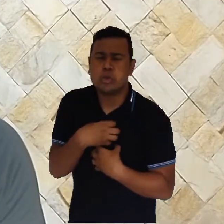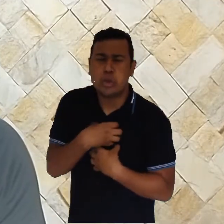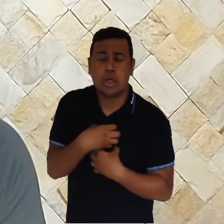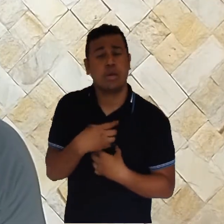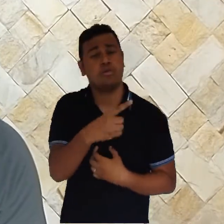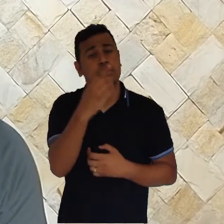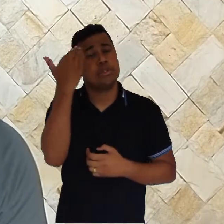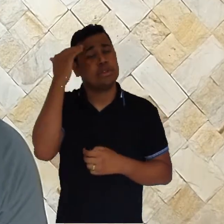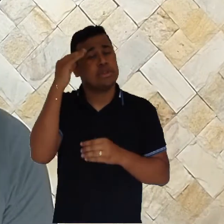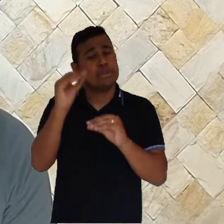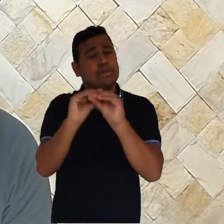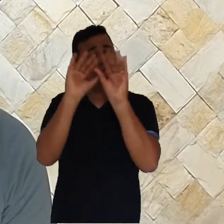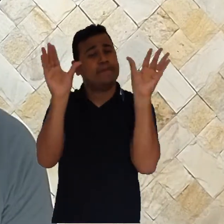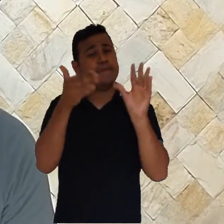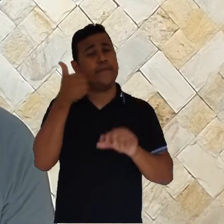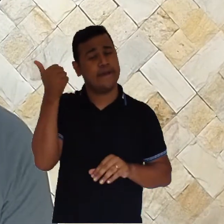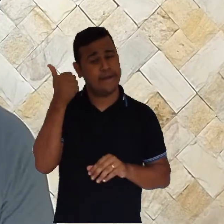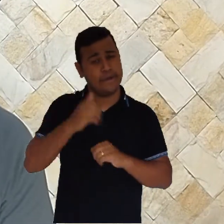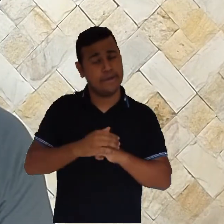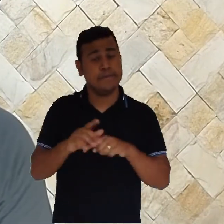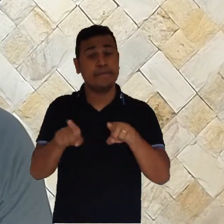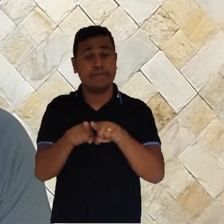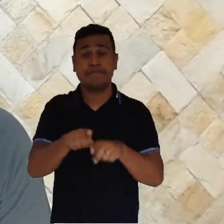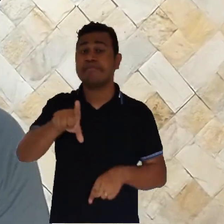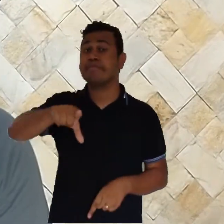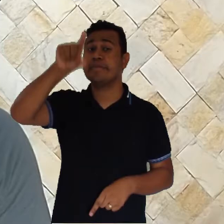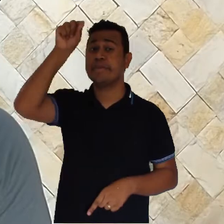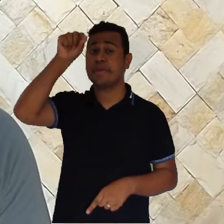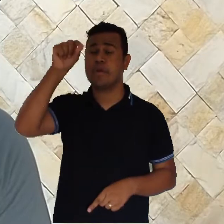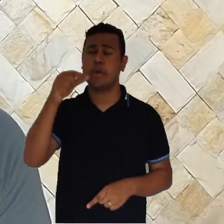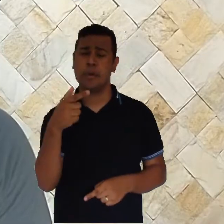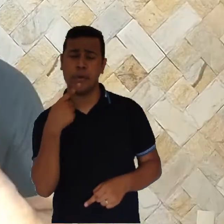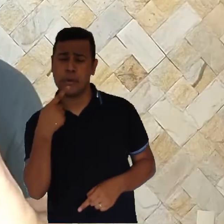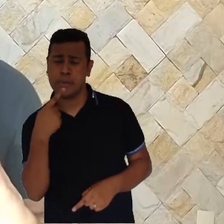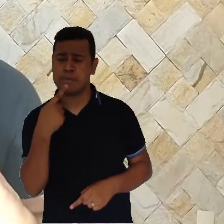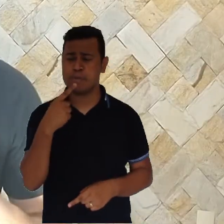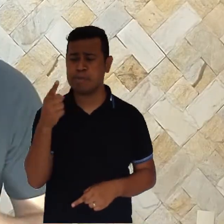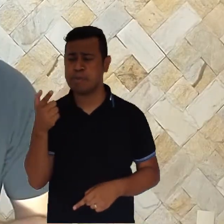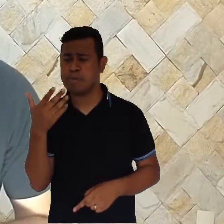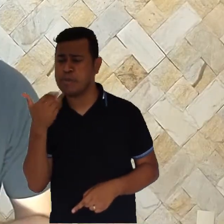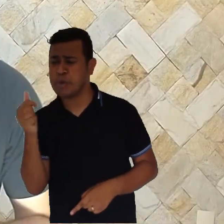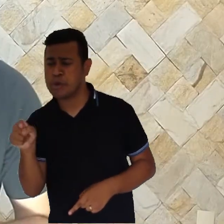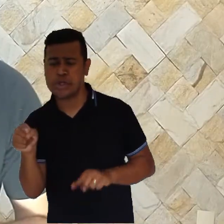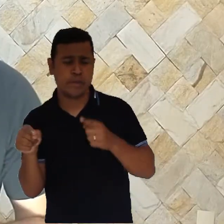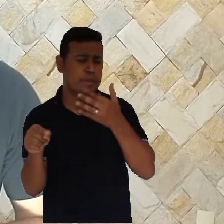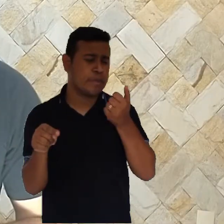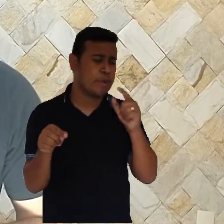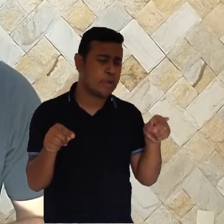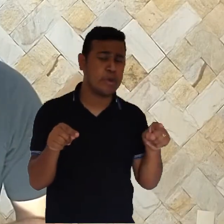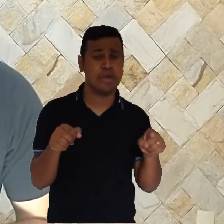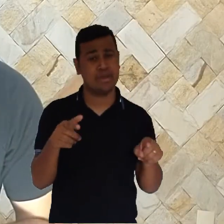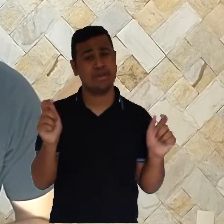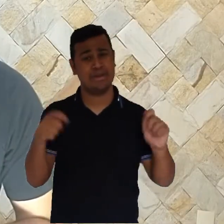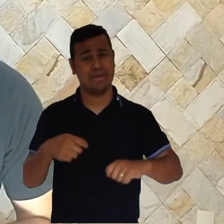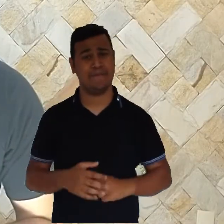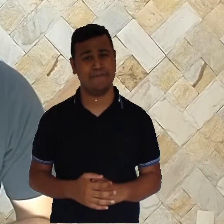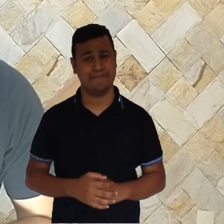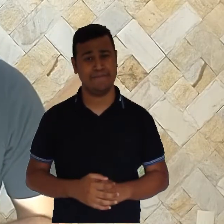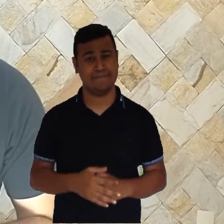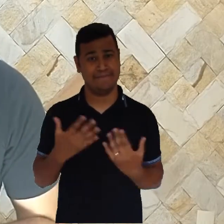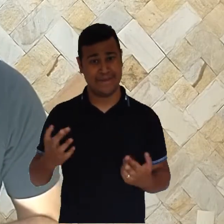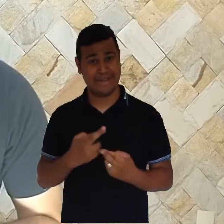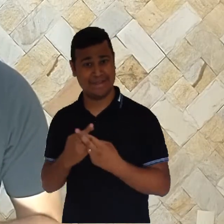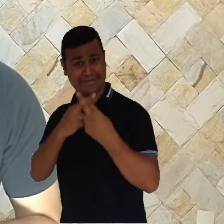o que está sentindo e escolher o que é mais adequado a ser feito. Contudo, mesmo com o apoio fornecido pelos